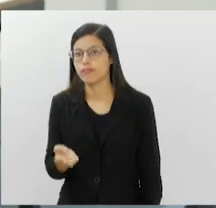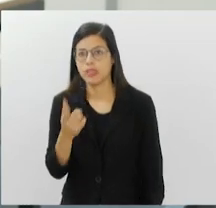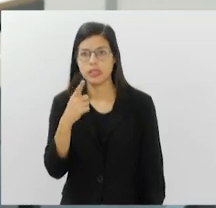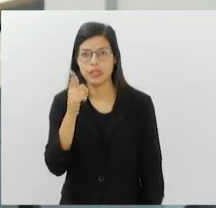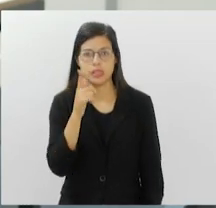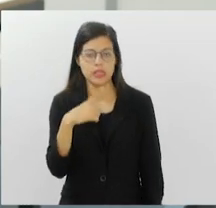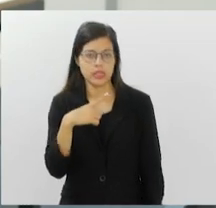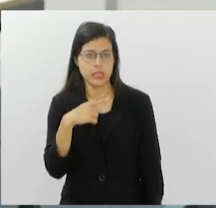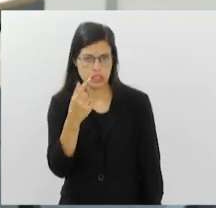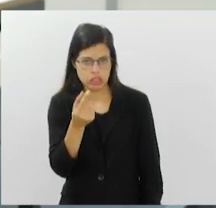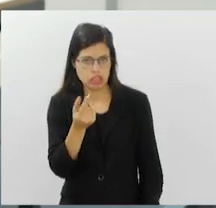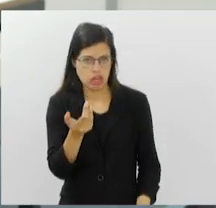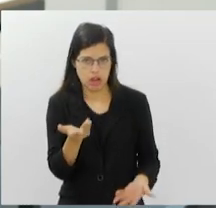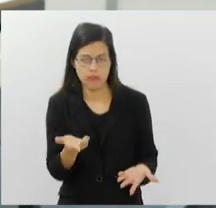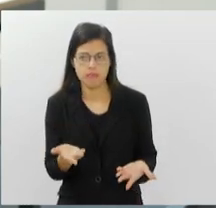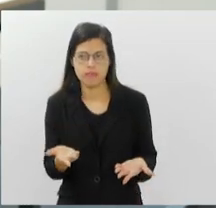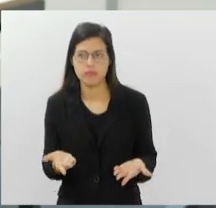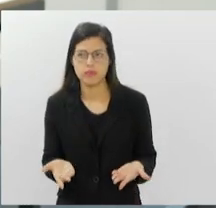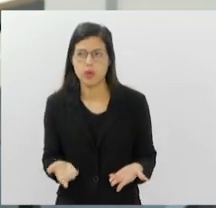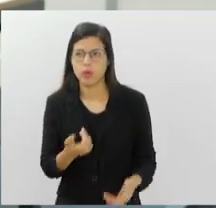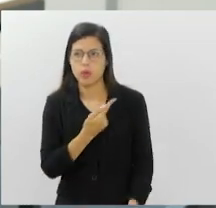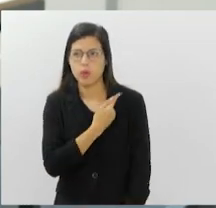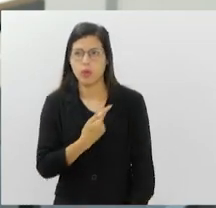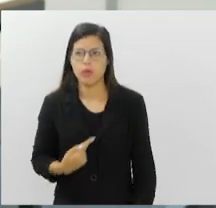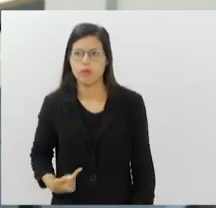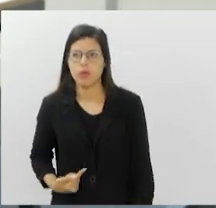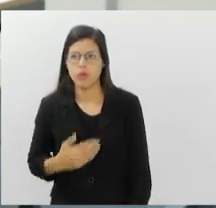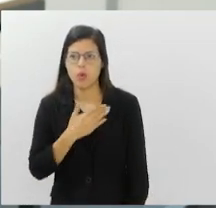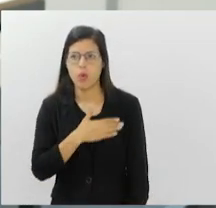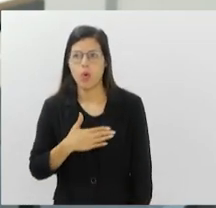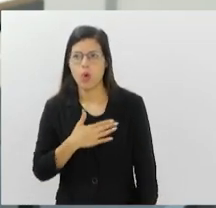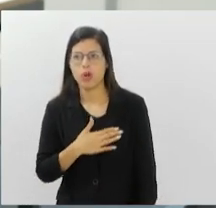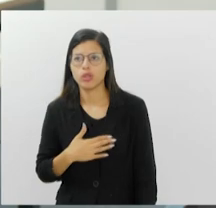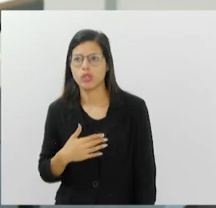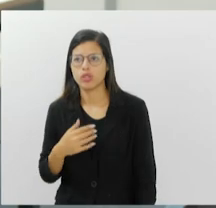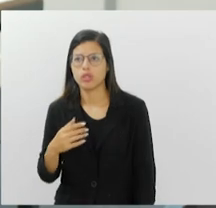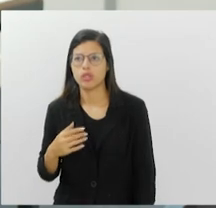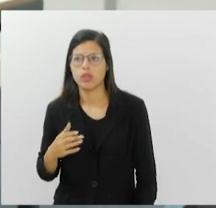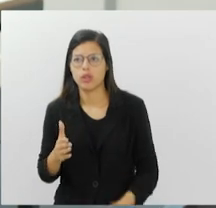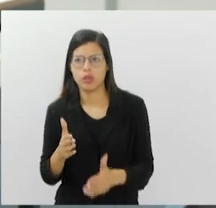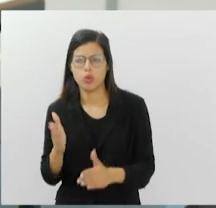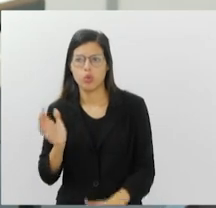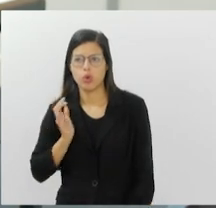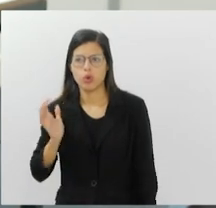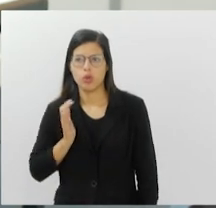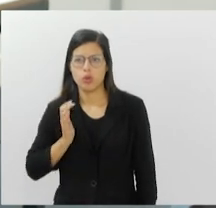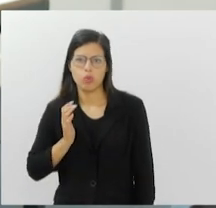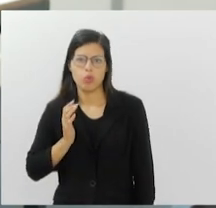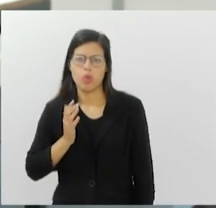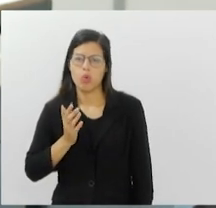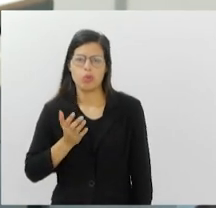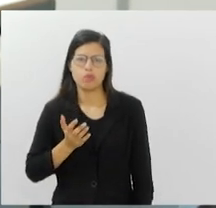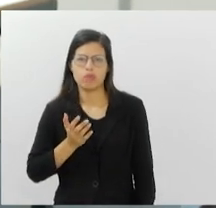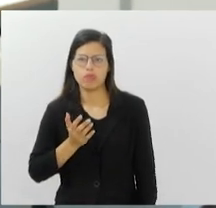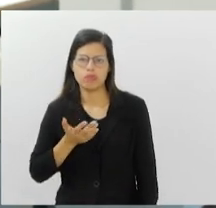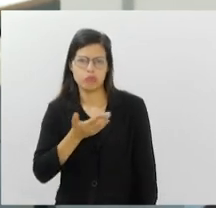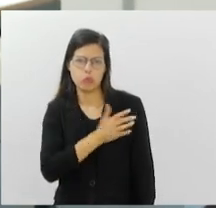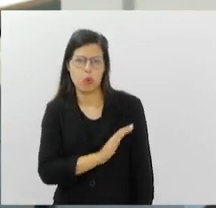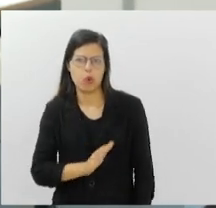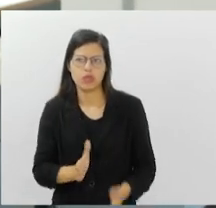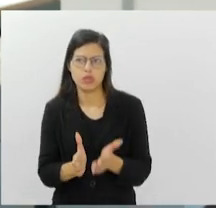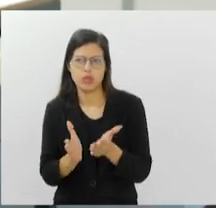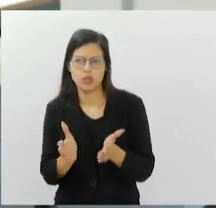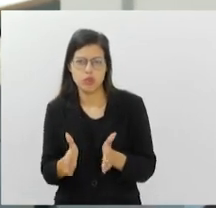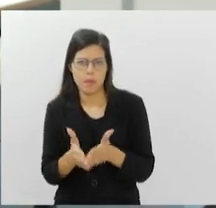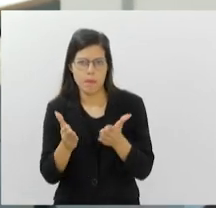muito, ou seja, um governo que gosta dos ricos e não gosta dos pobres, né? Porque só tem embarcação de